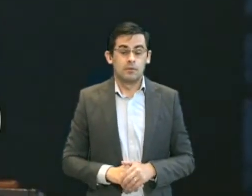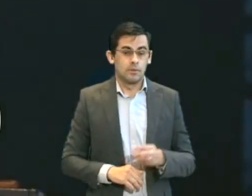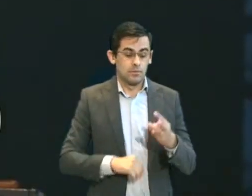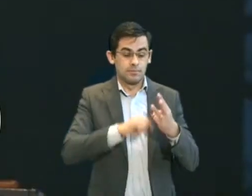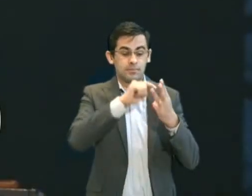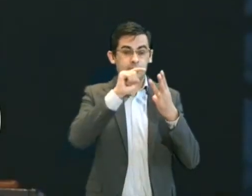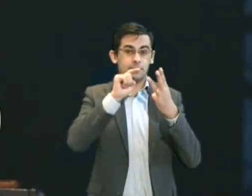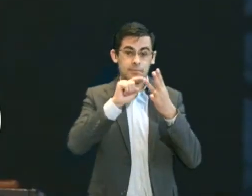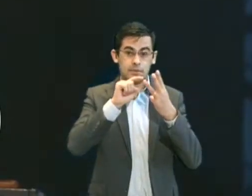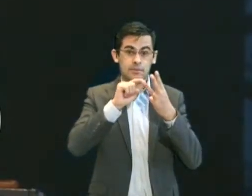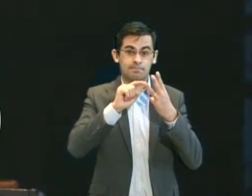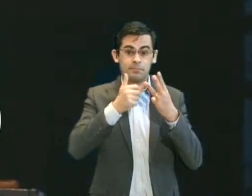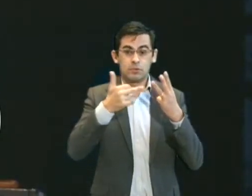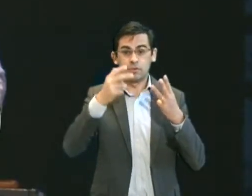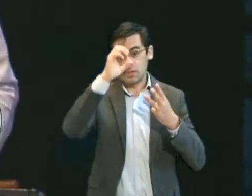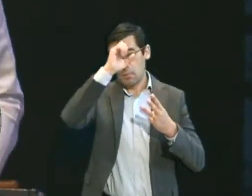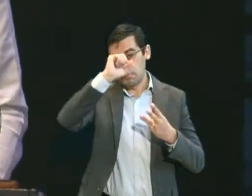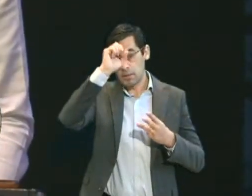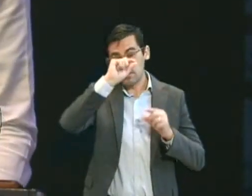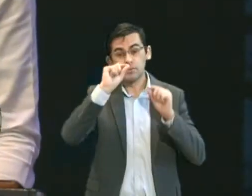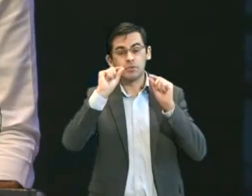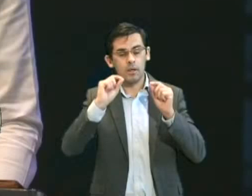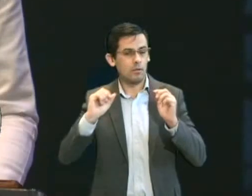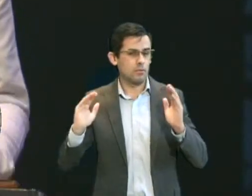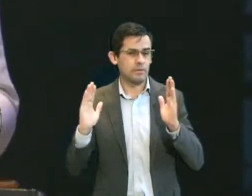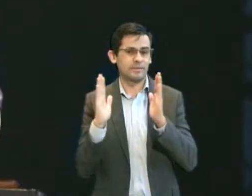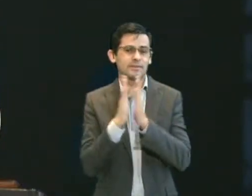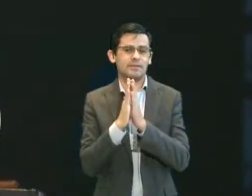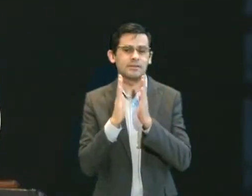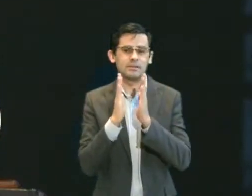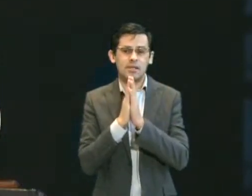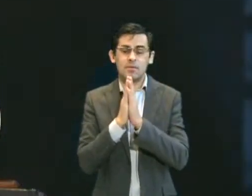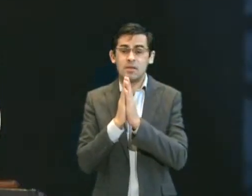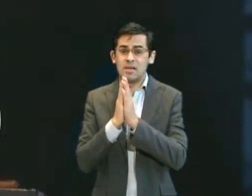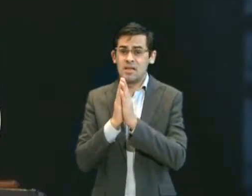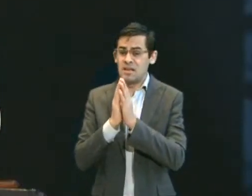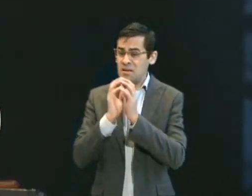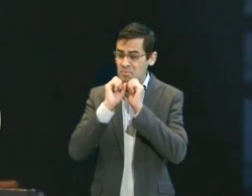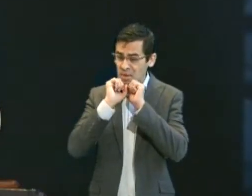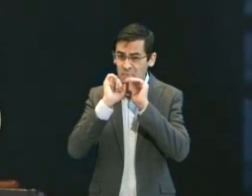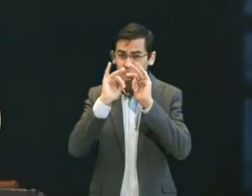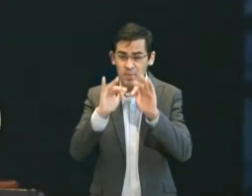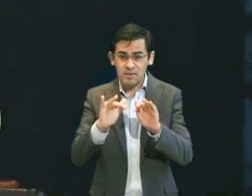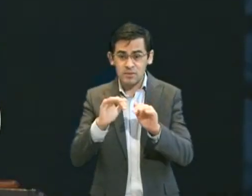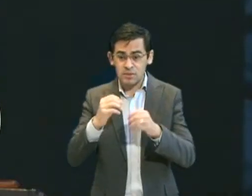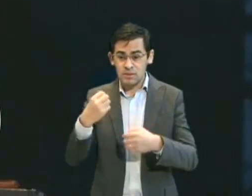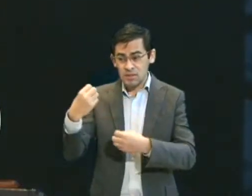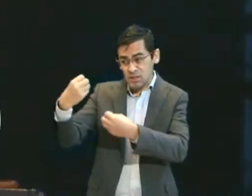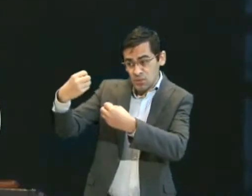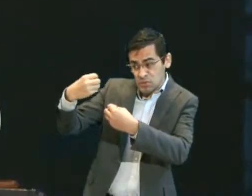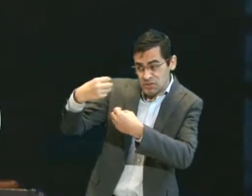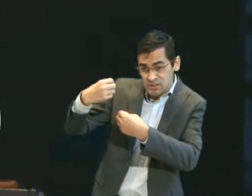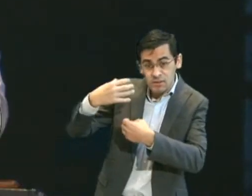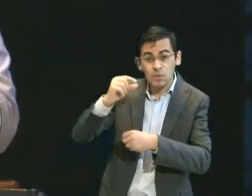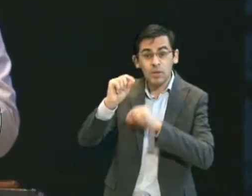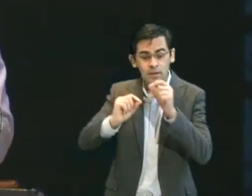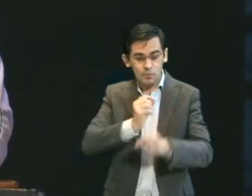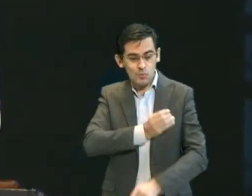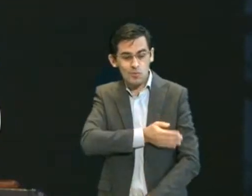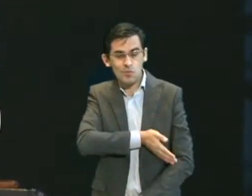Terceiro, a oração é uma bênção que nos ensina a ter um coração